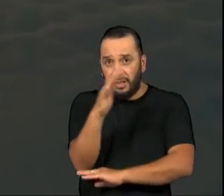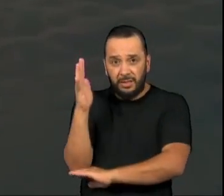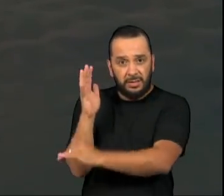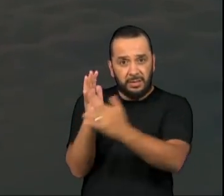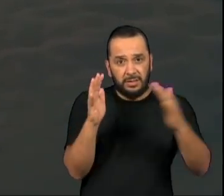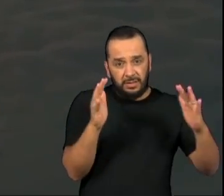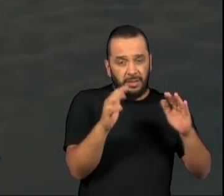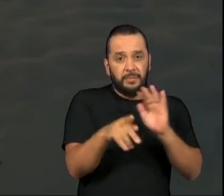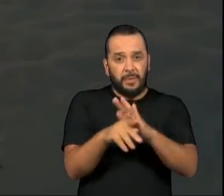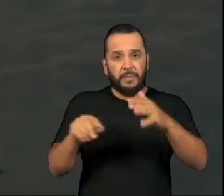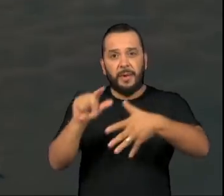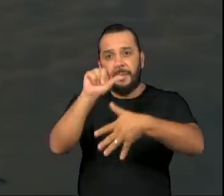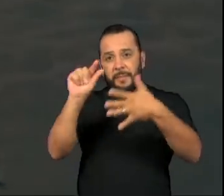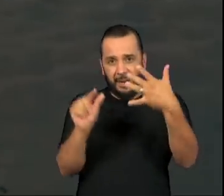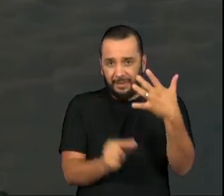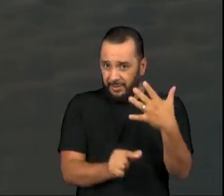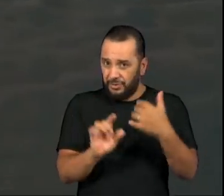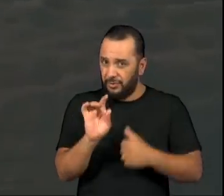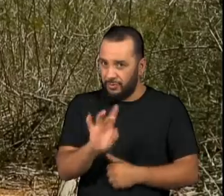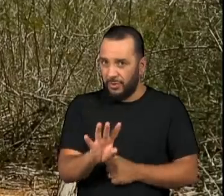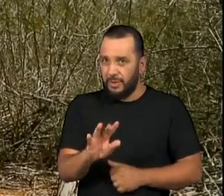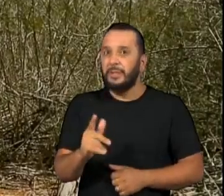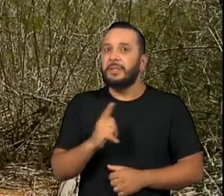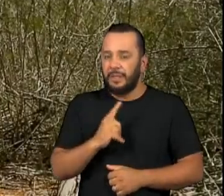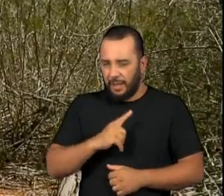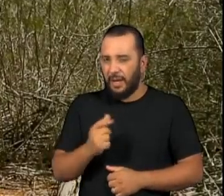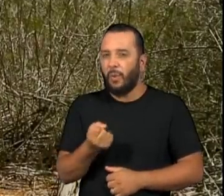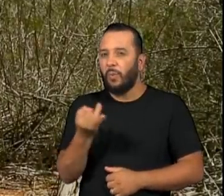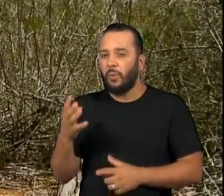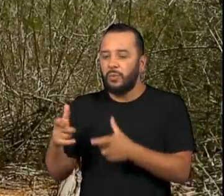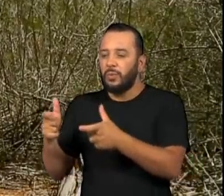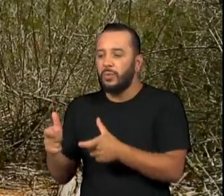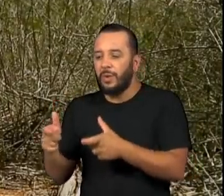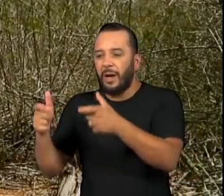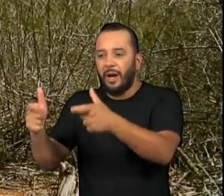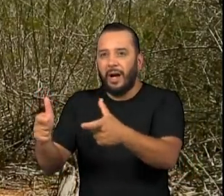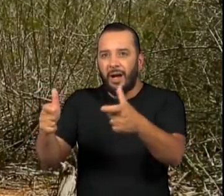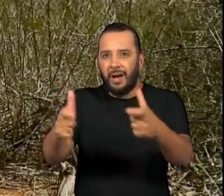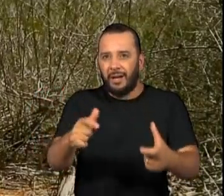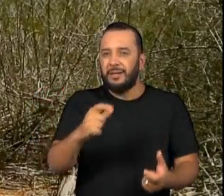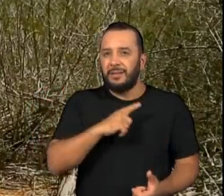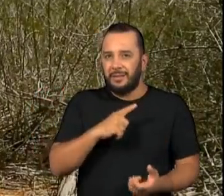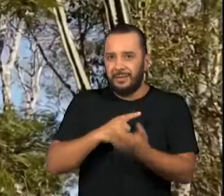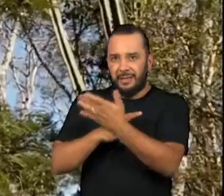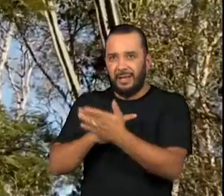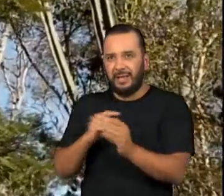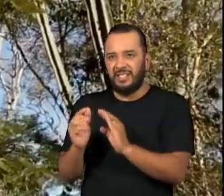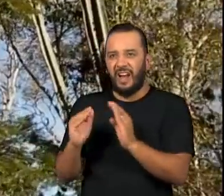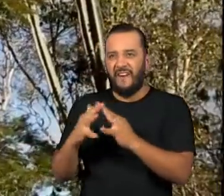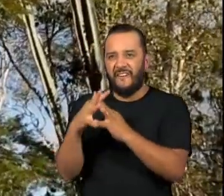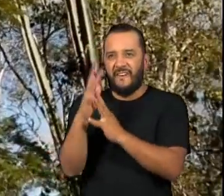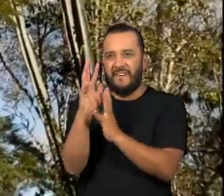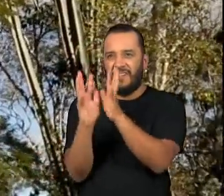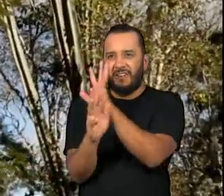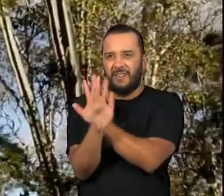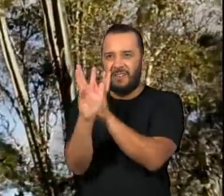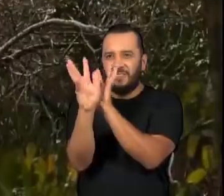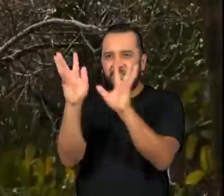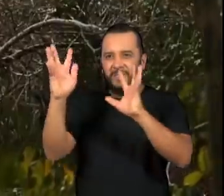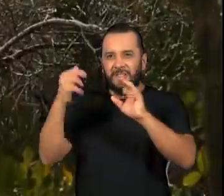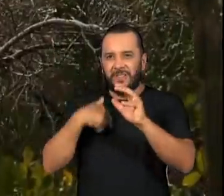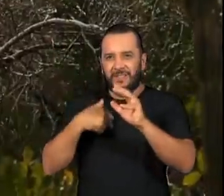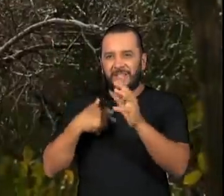Mata Atlântica. Eles são sutis e aparecem em meio à vegetação emaranhada, matas de